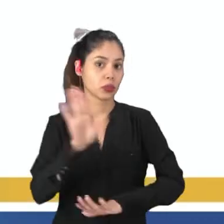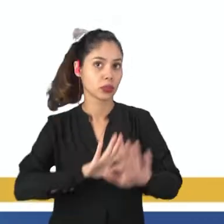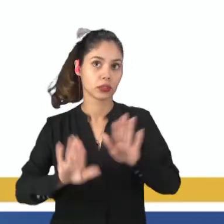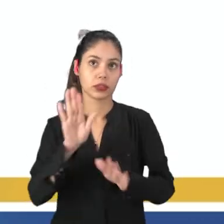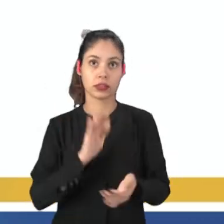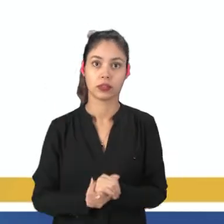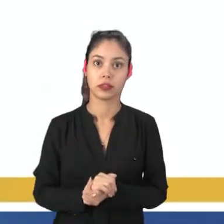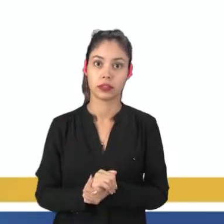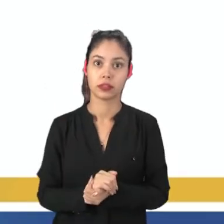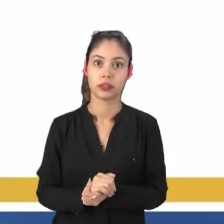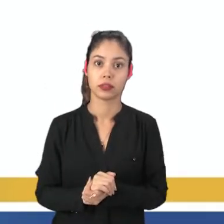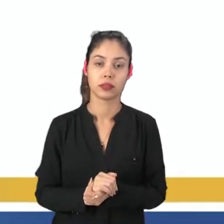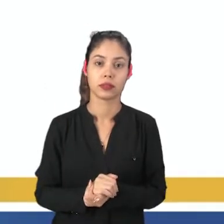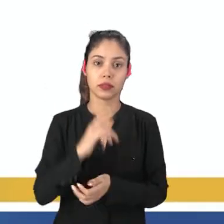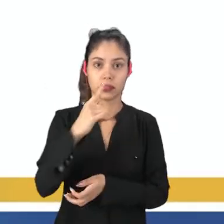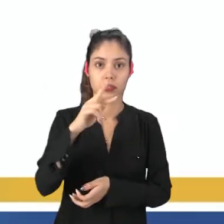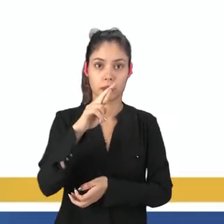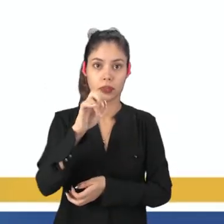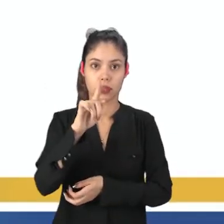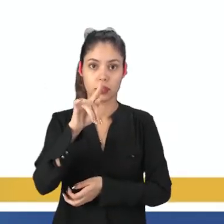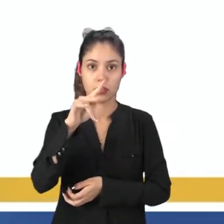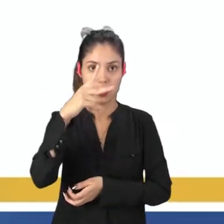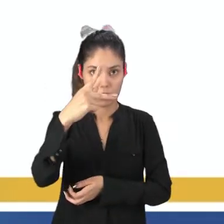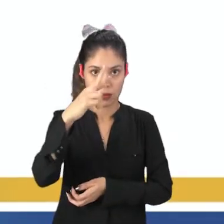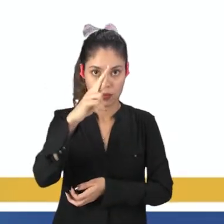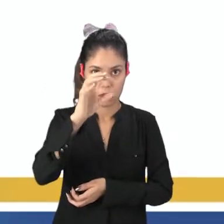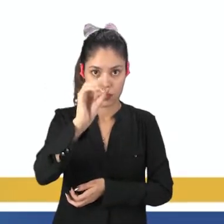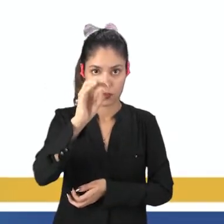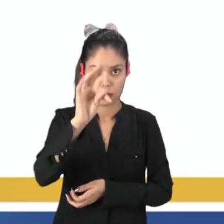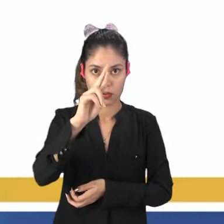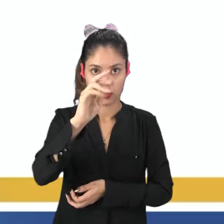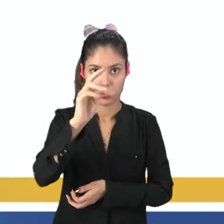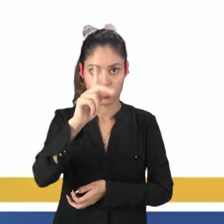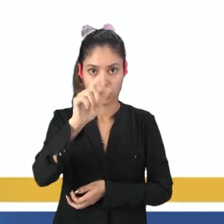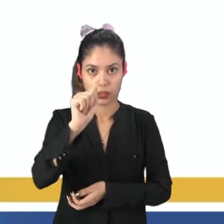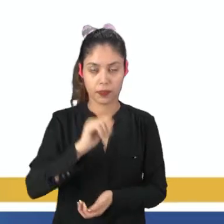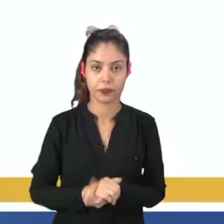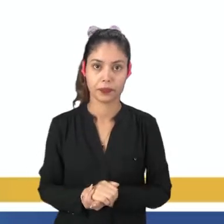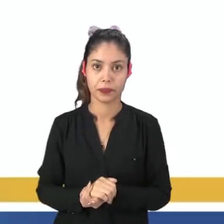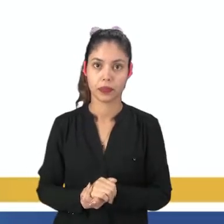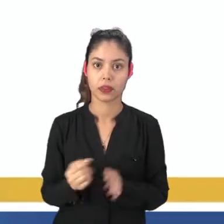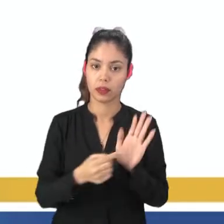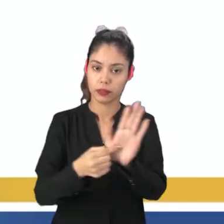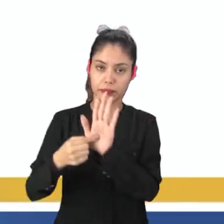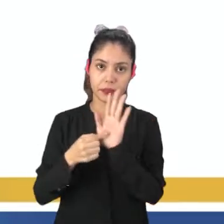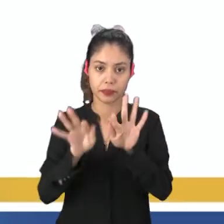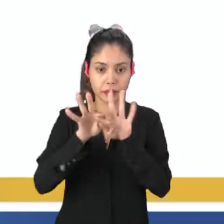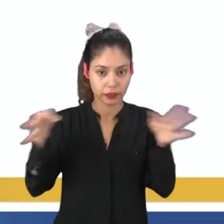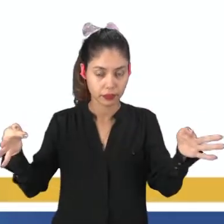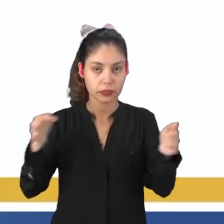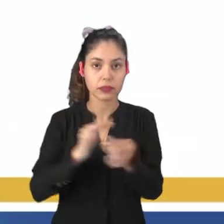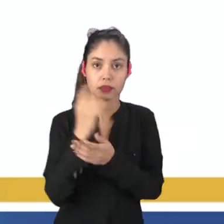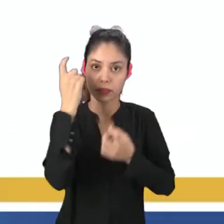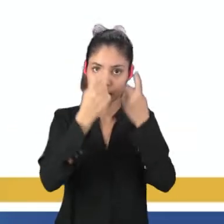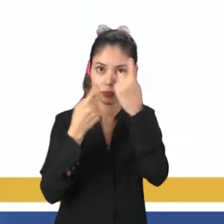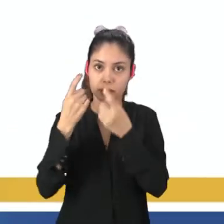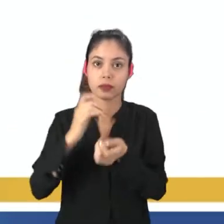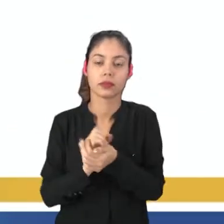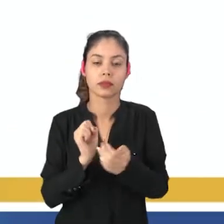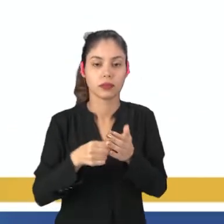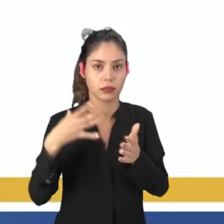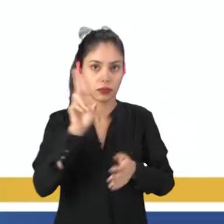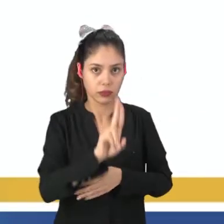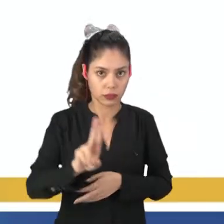de próstata. Fazendo uma referência de que aquela frase, aquela expressão muito